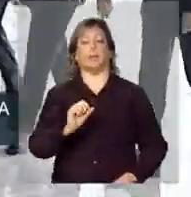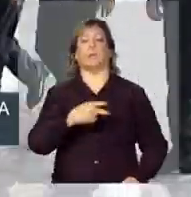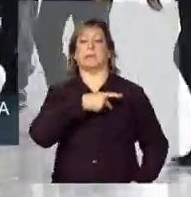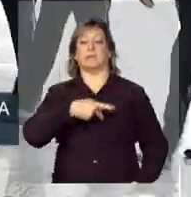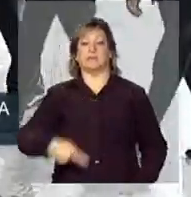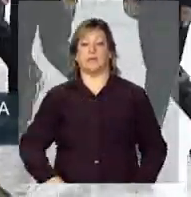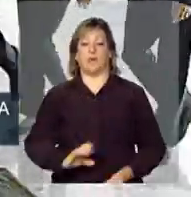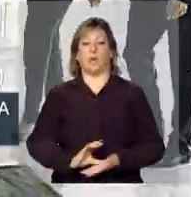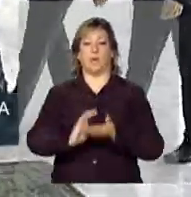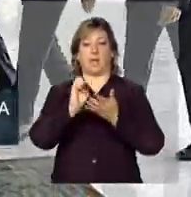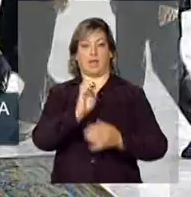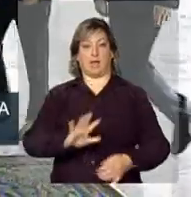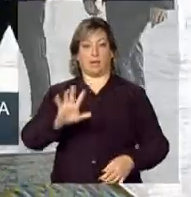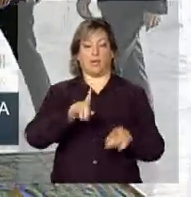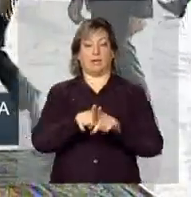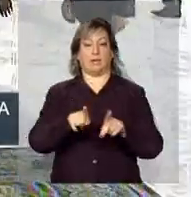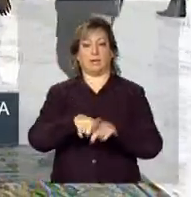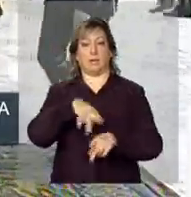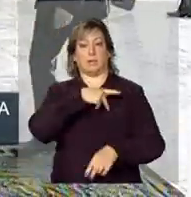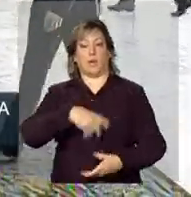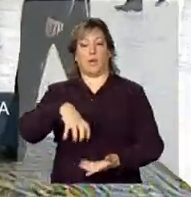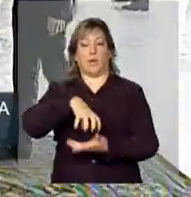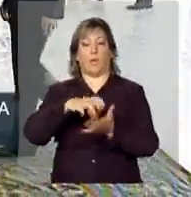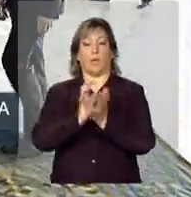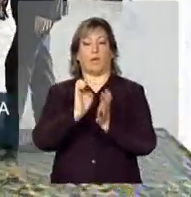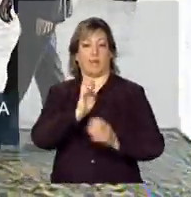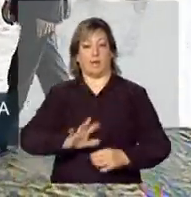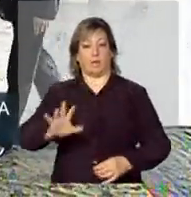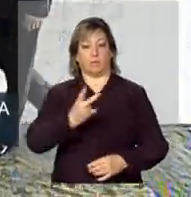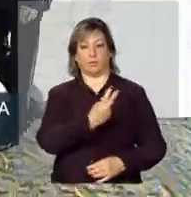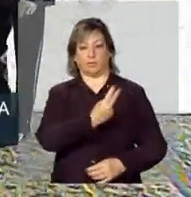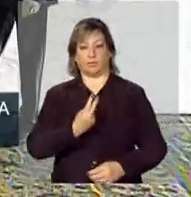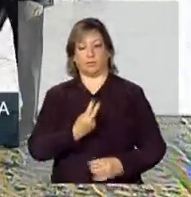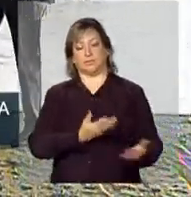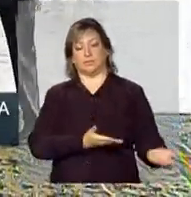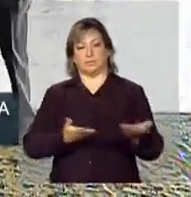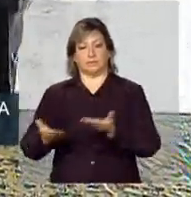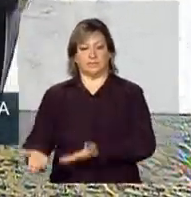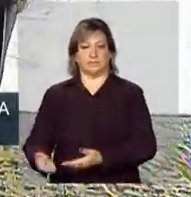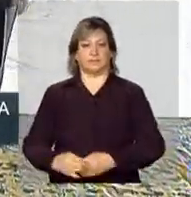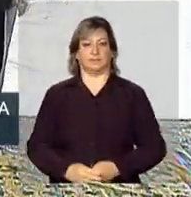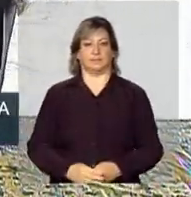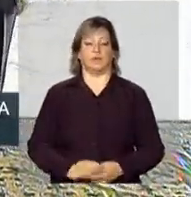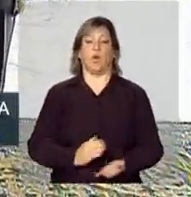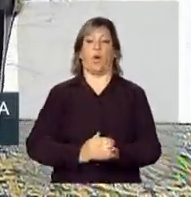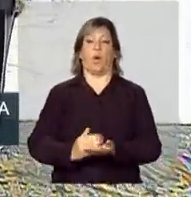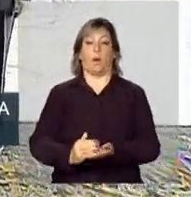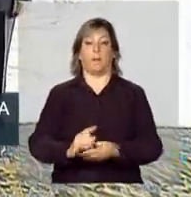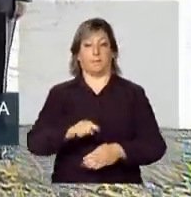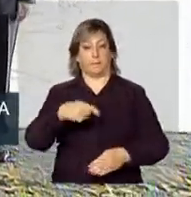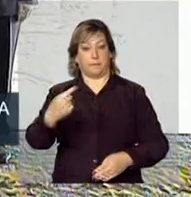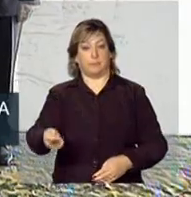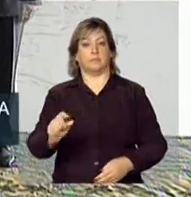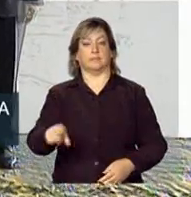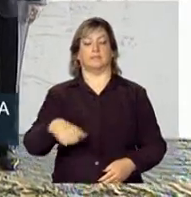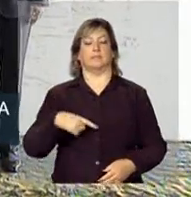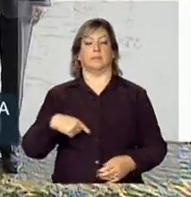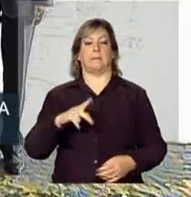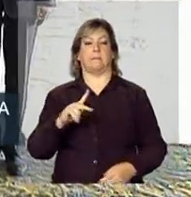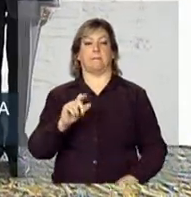conselho europeu e o presidente da Comissão europeia começa logo mais no palácio